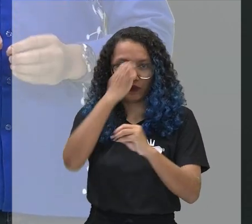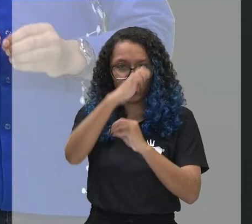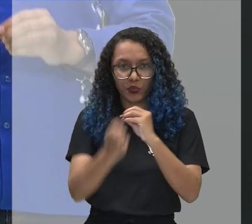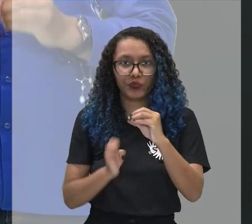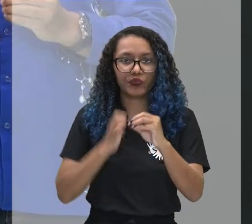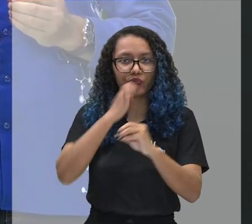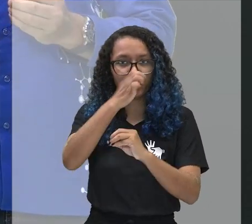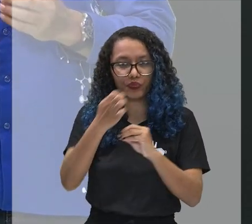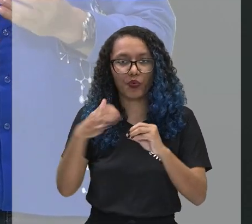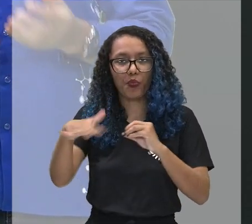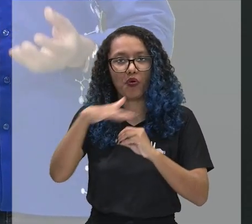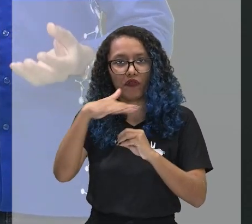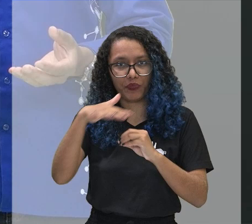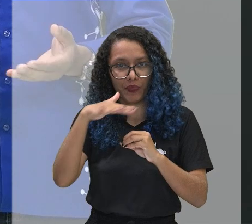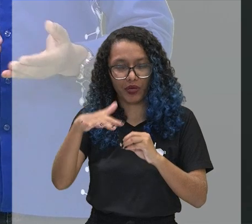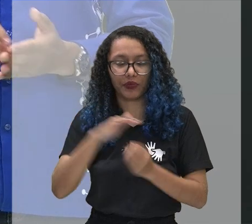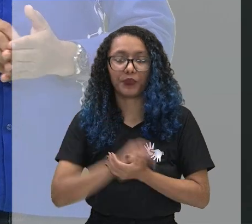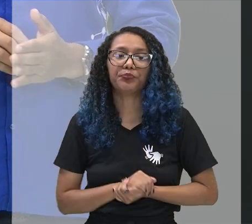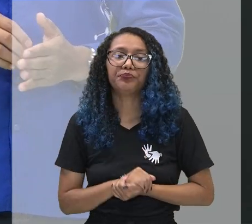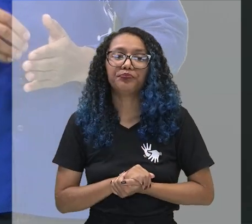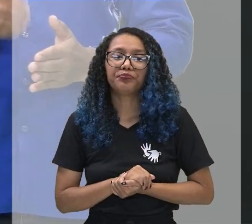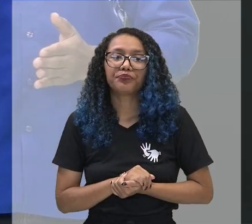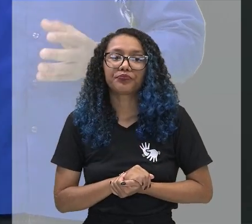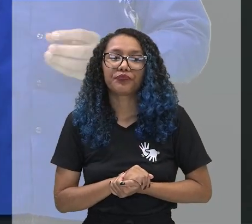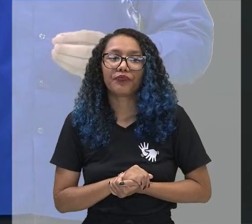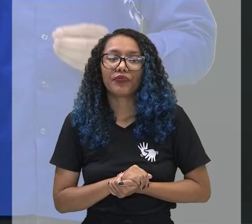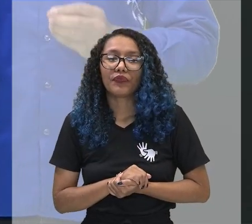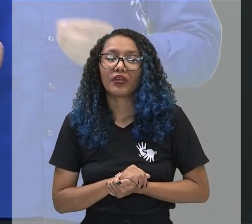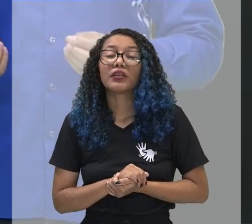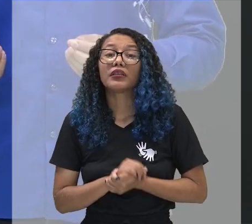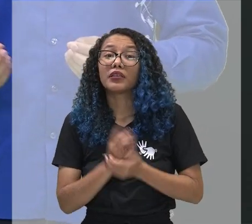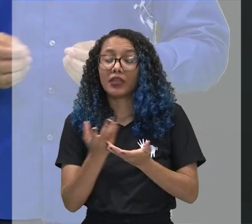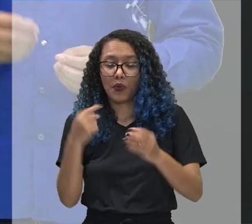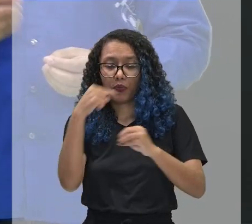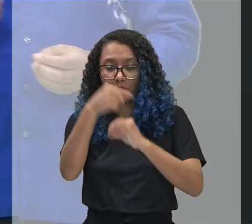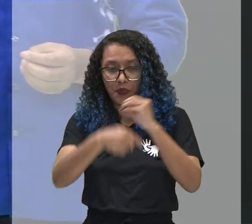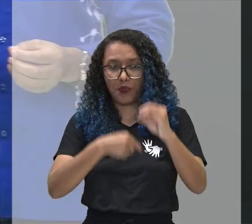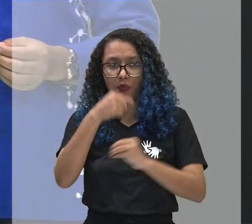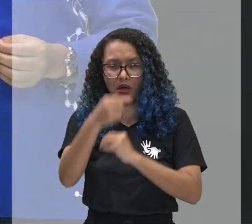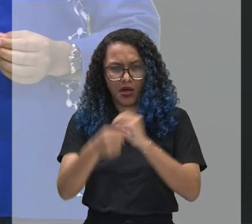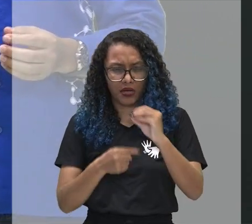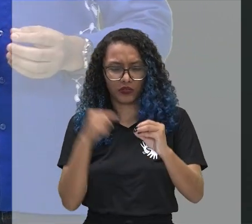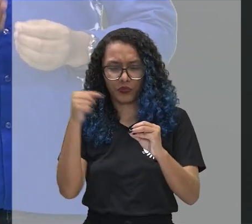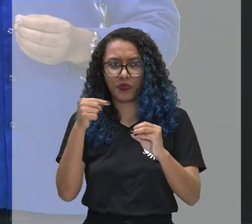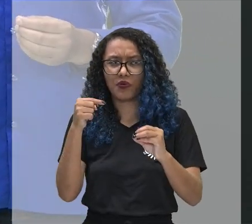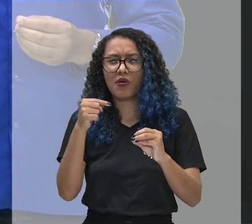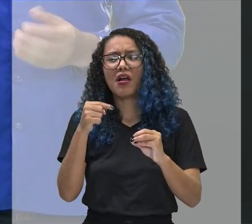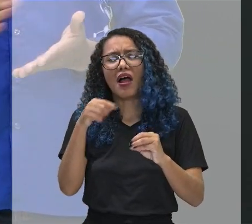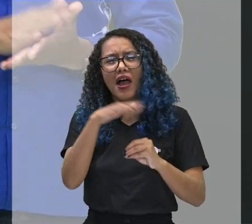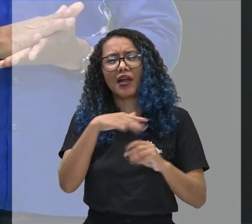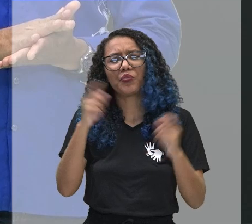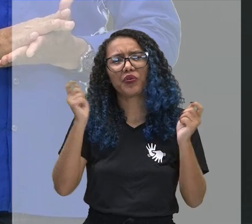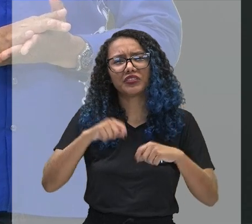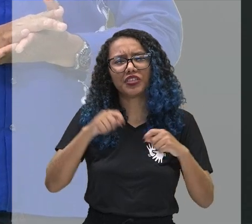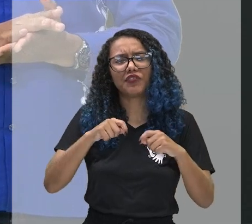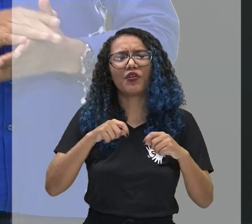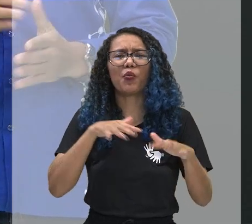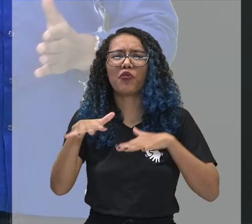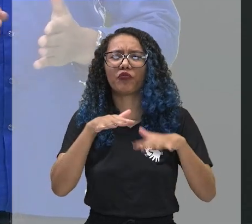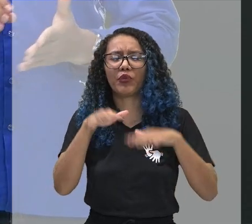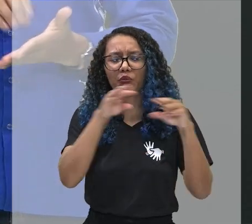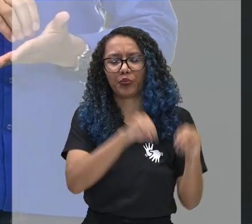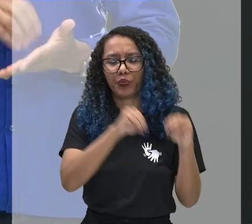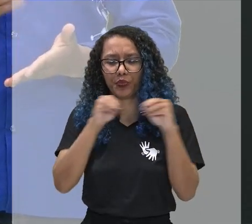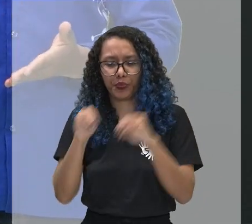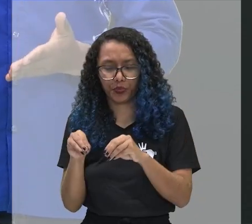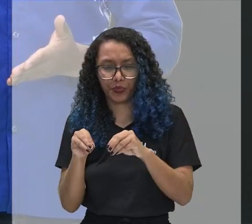elétrons. Nos átomos, a parte que consegue circular, né, que consegue se movimentar de um ponto a outro, né, pode